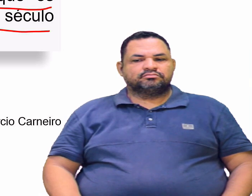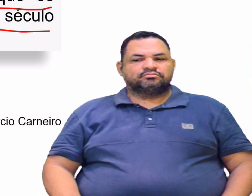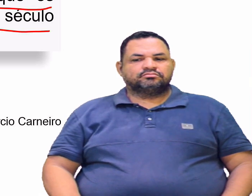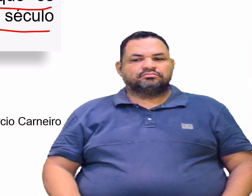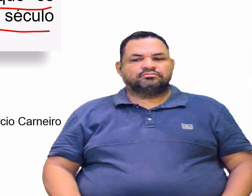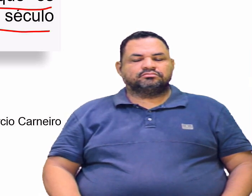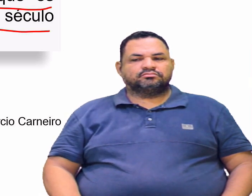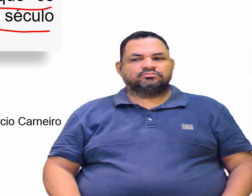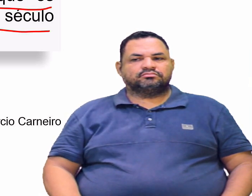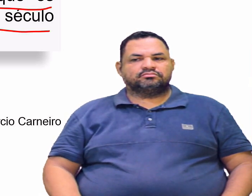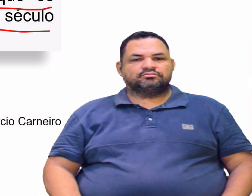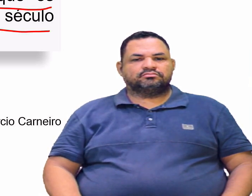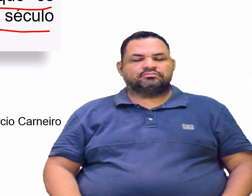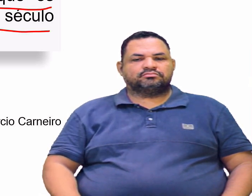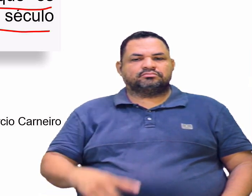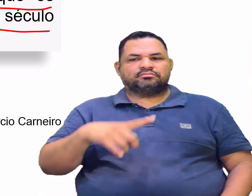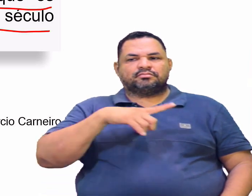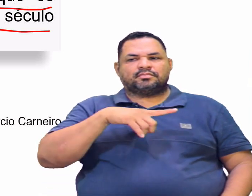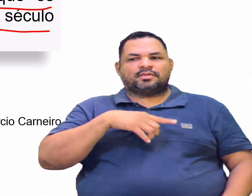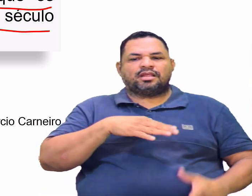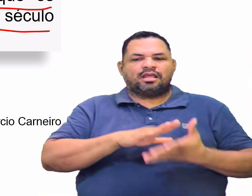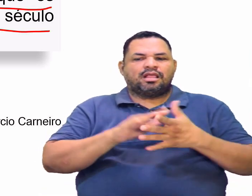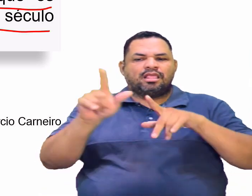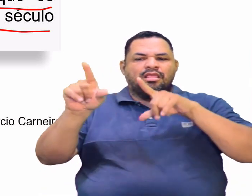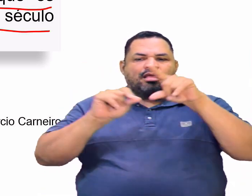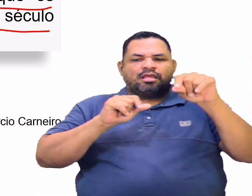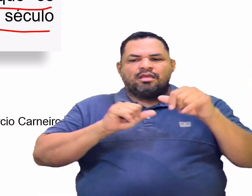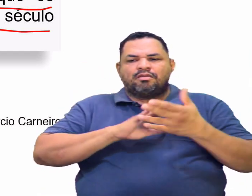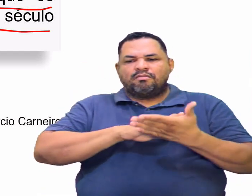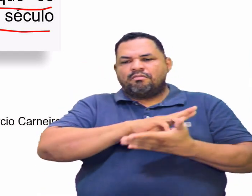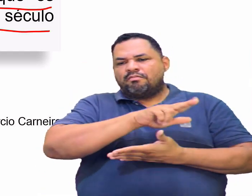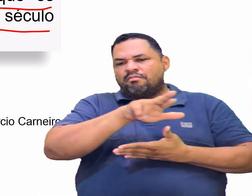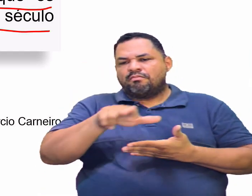mais cheio de alternativas.